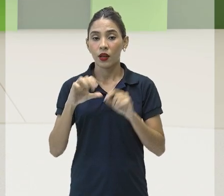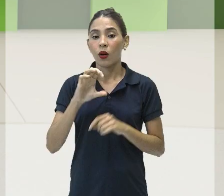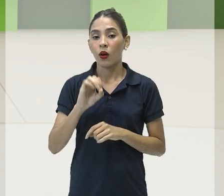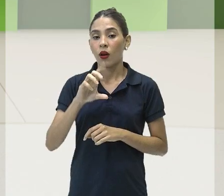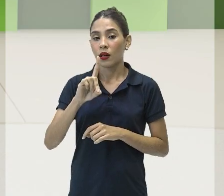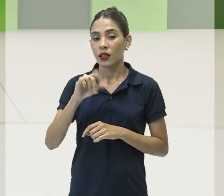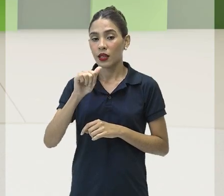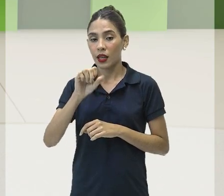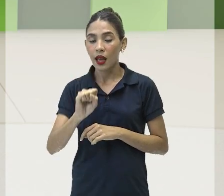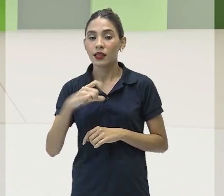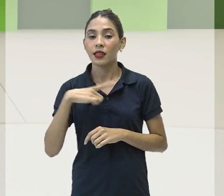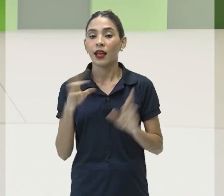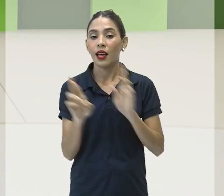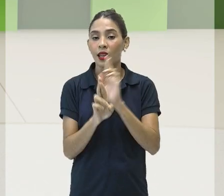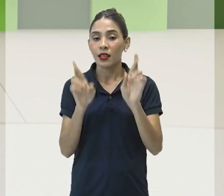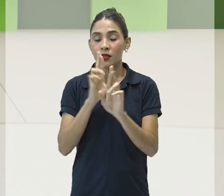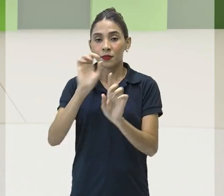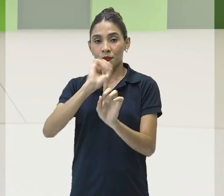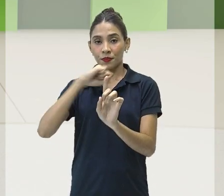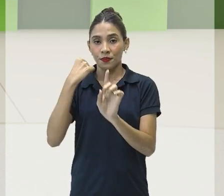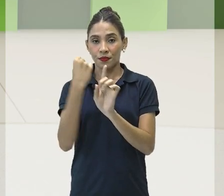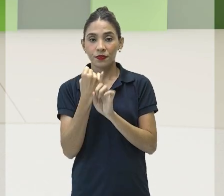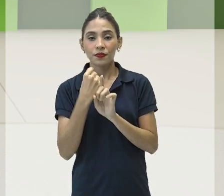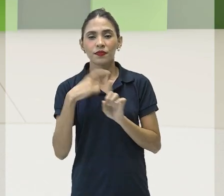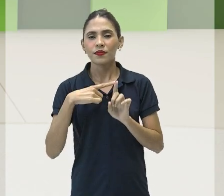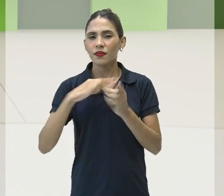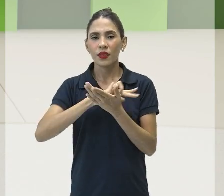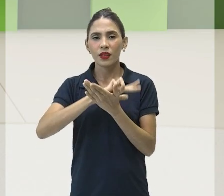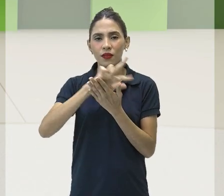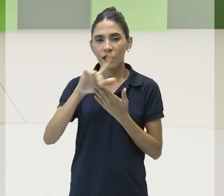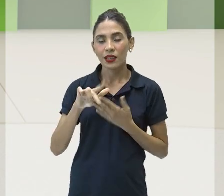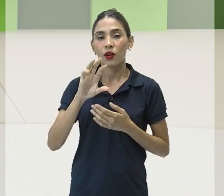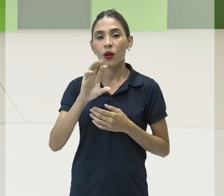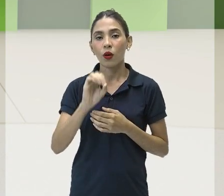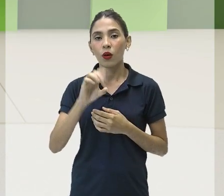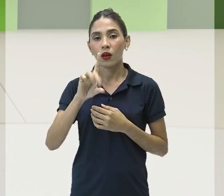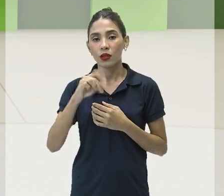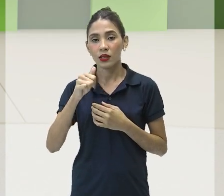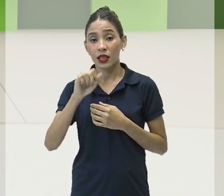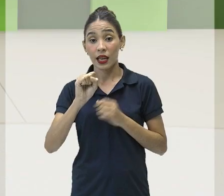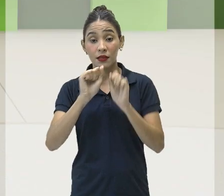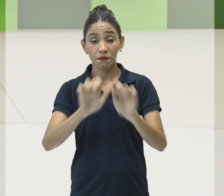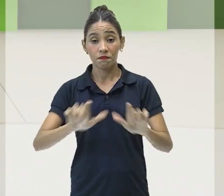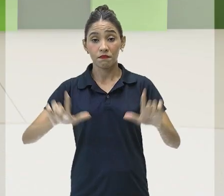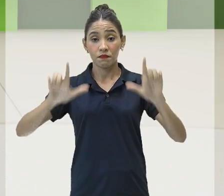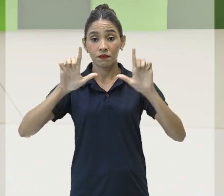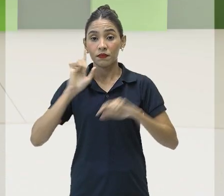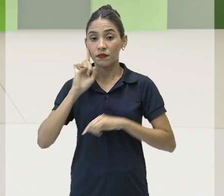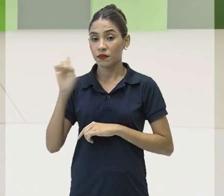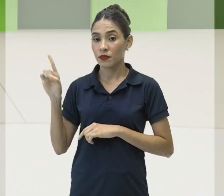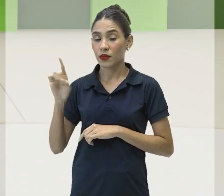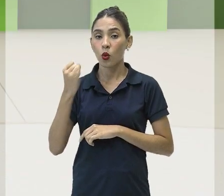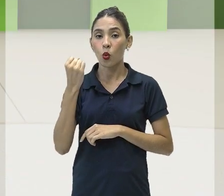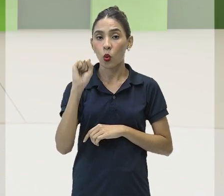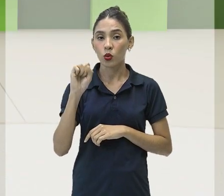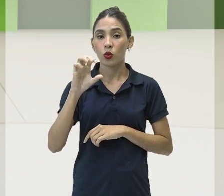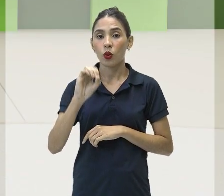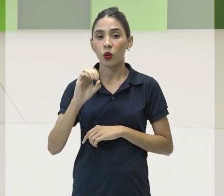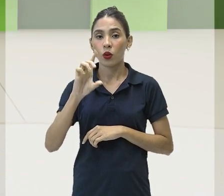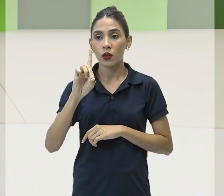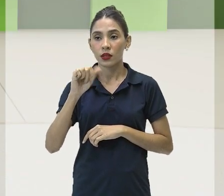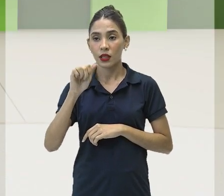que estão relacionados com a sociedade. São vários ODS que eu vou ampliar aqui para vocês rapidamente, né? São 8